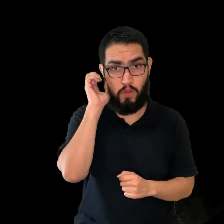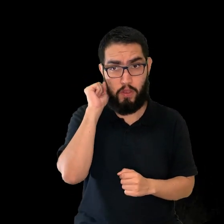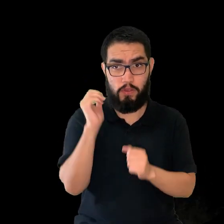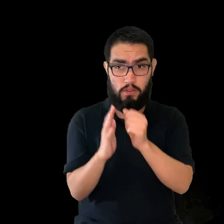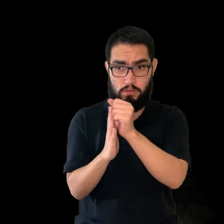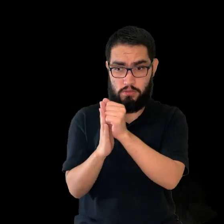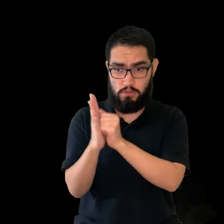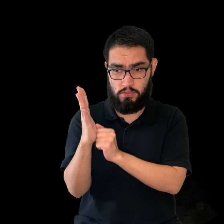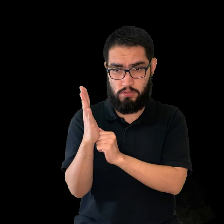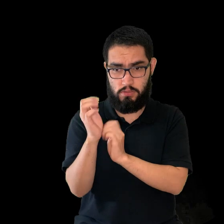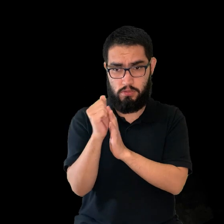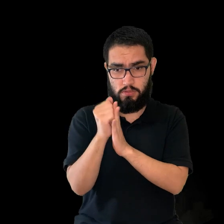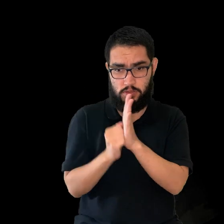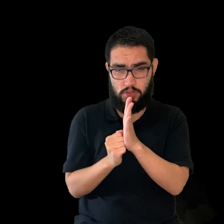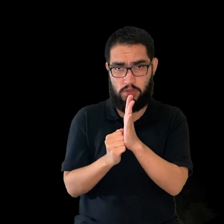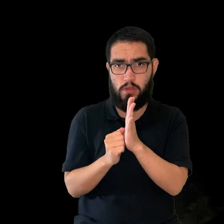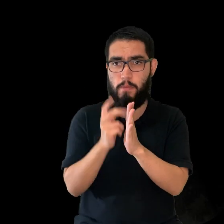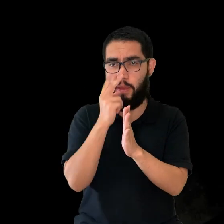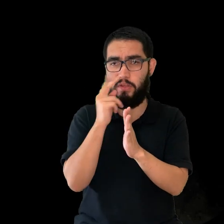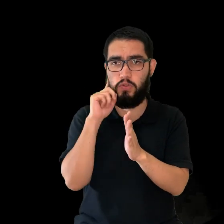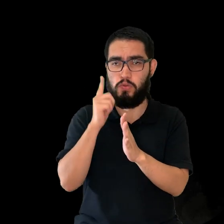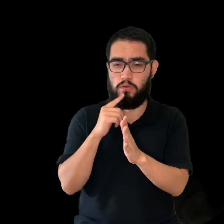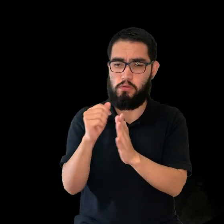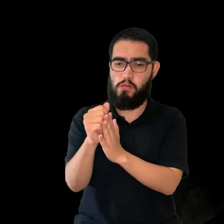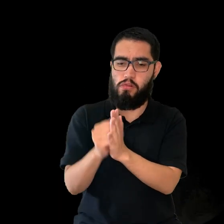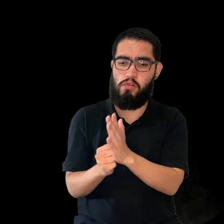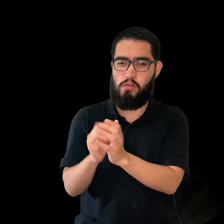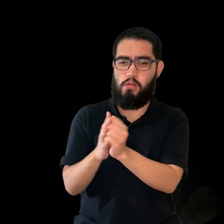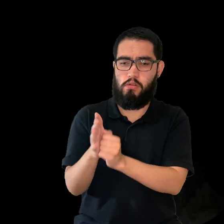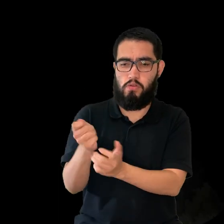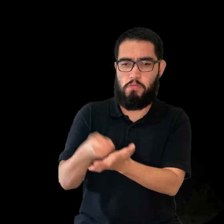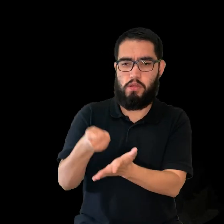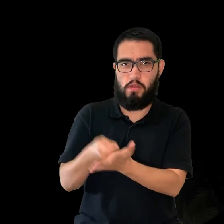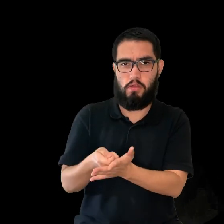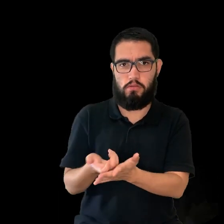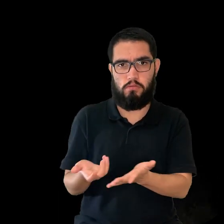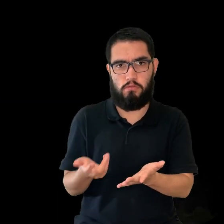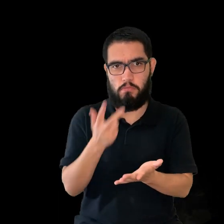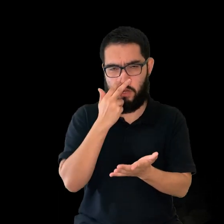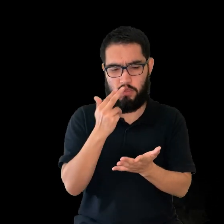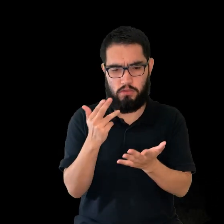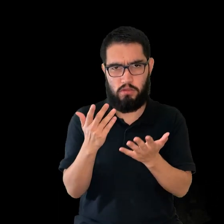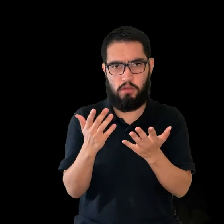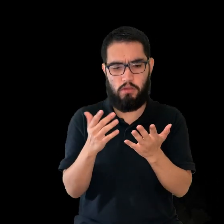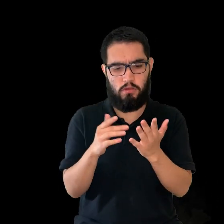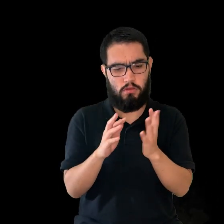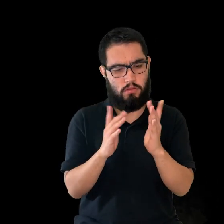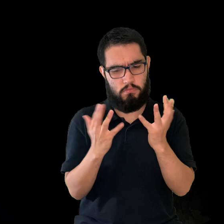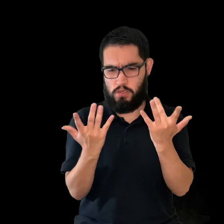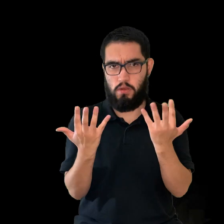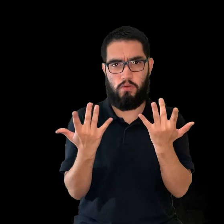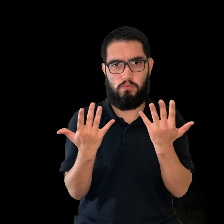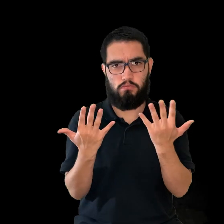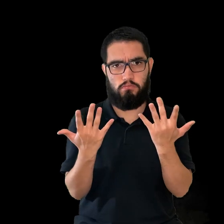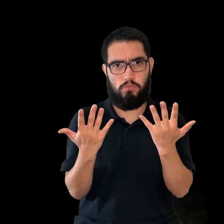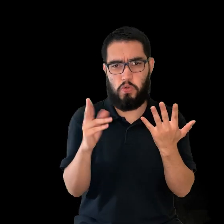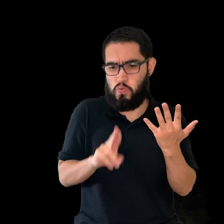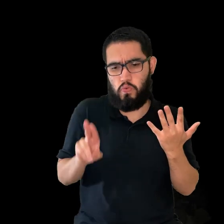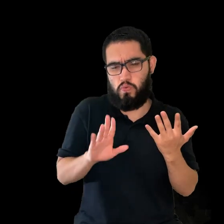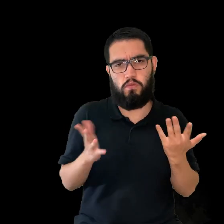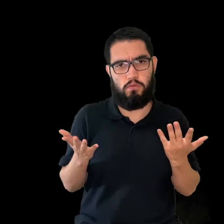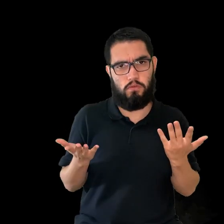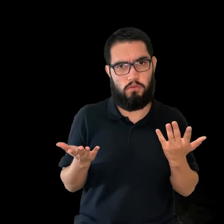estarem colocando luvas nas mãos dos surdos. É como se eles não pudessem utilizar as suas mãos da forma que ela é. Então,